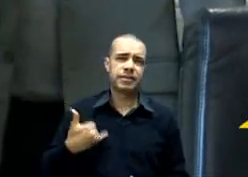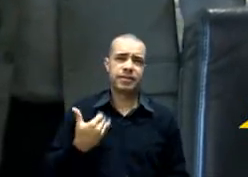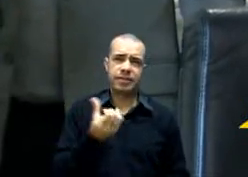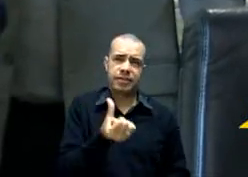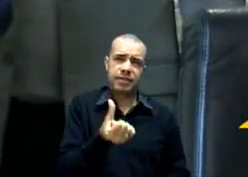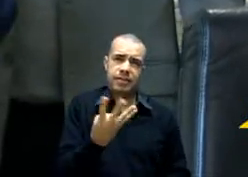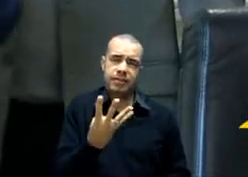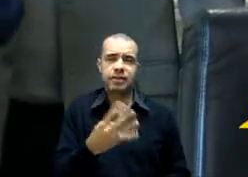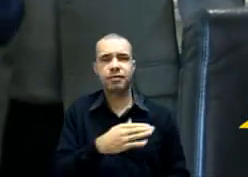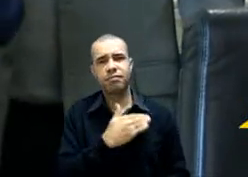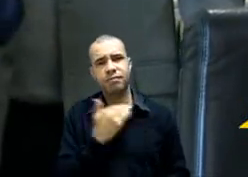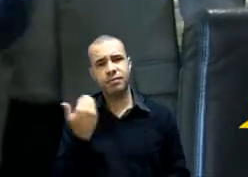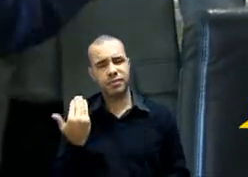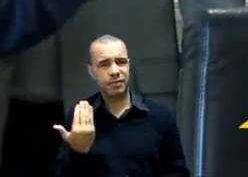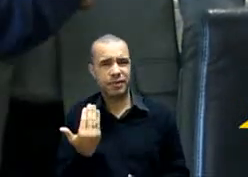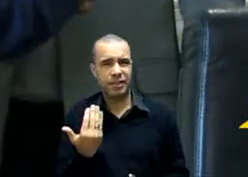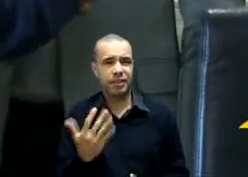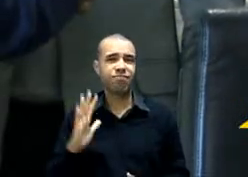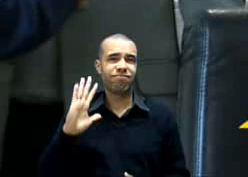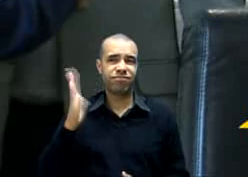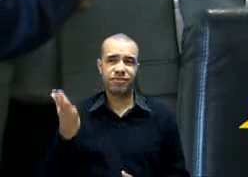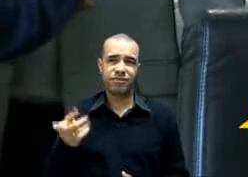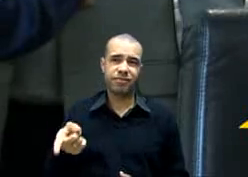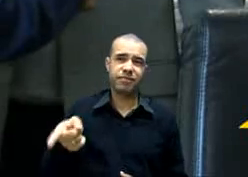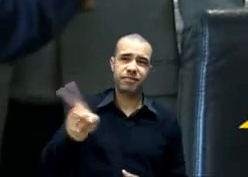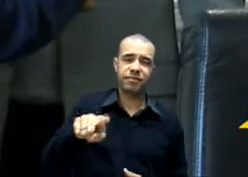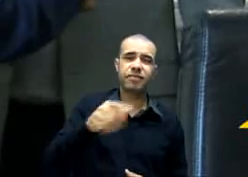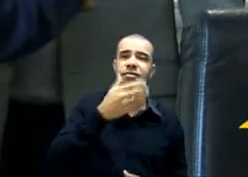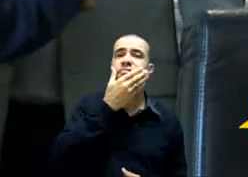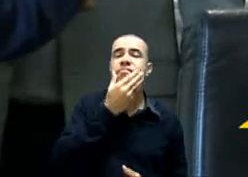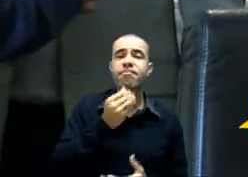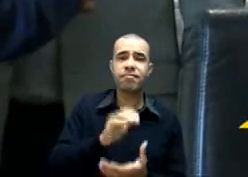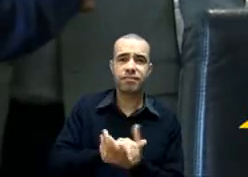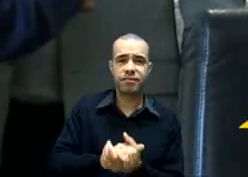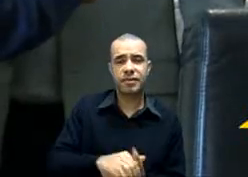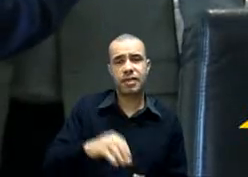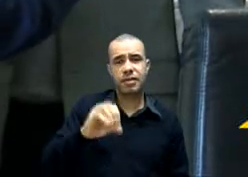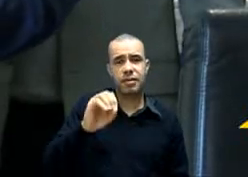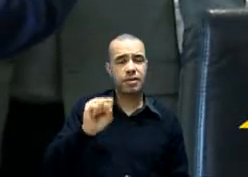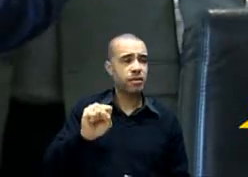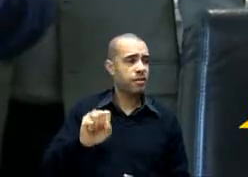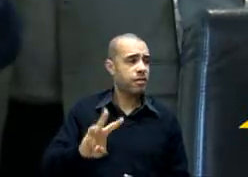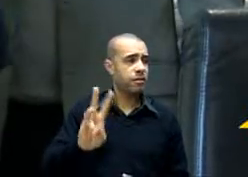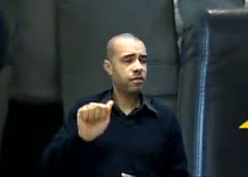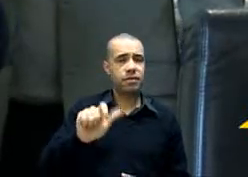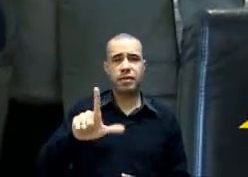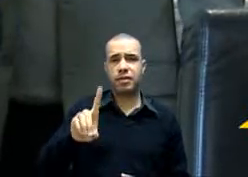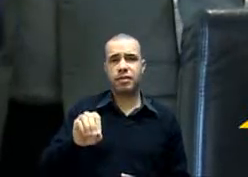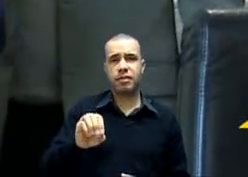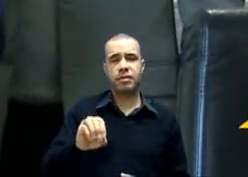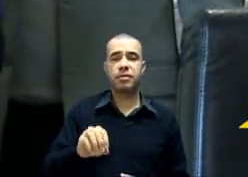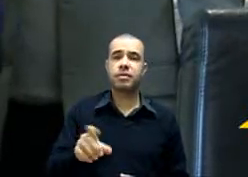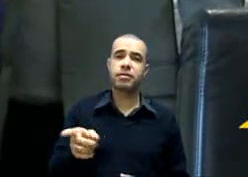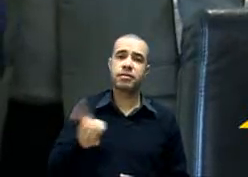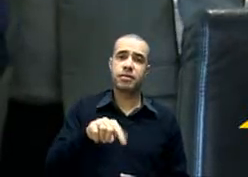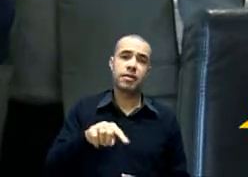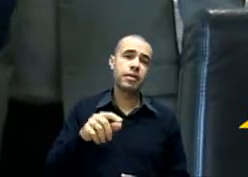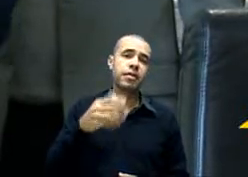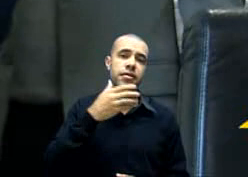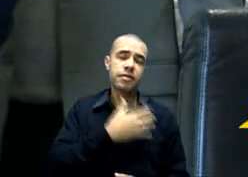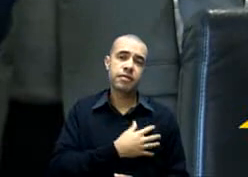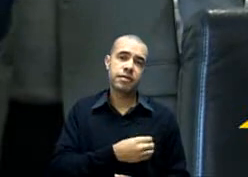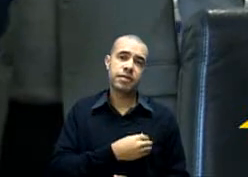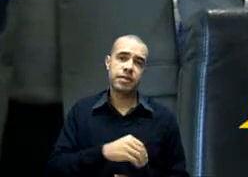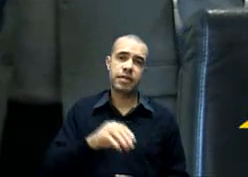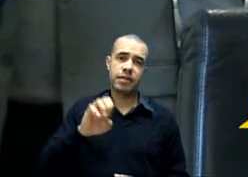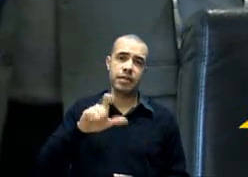idade, deixando viúvo o senhor Oswaldo Aparecido de Carvalho e os filhos Júnior, Erinice e Cristiane, que ocorreu no